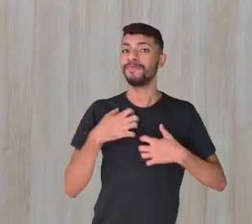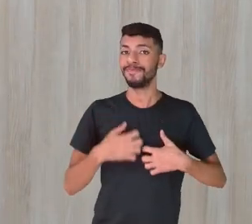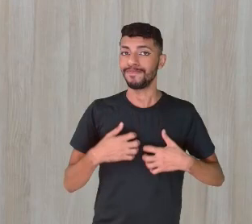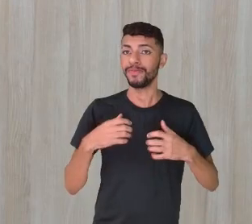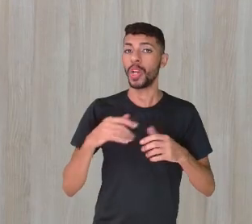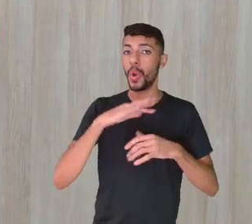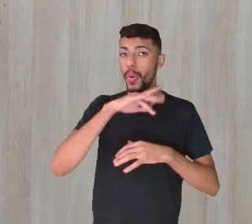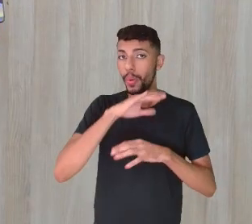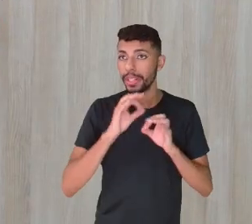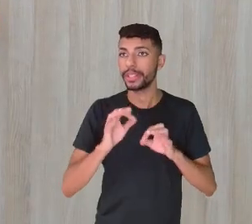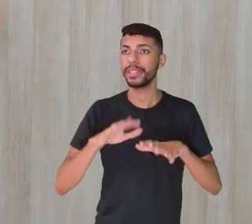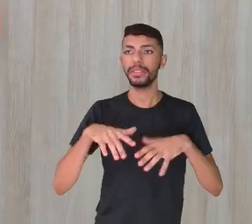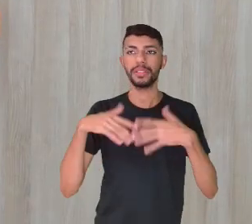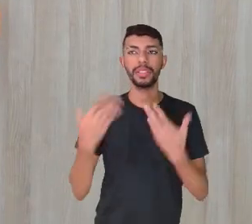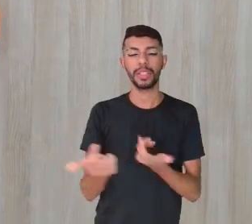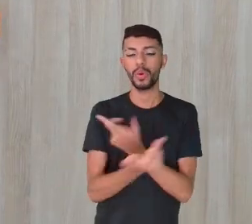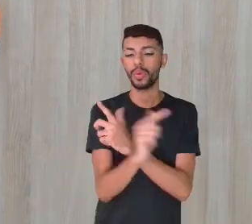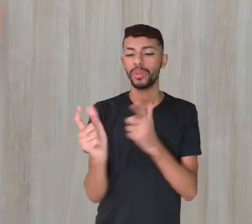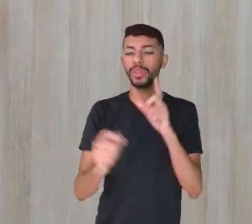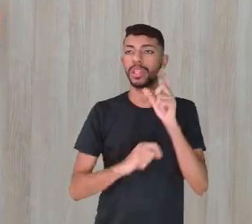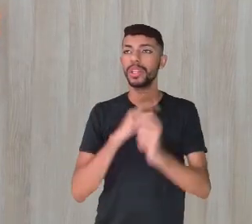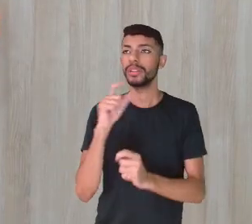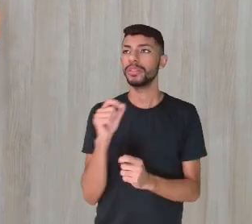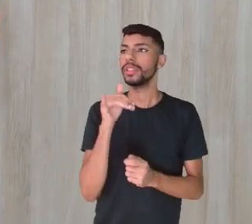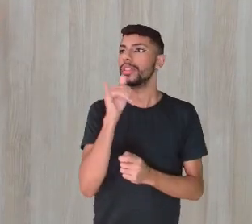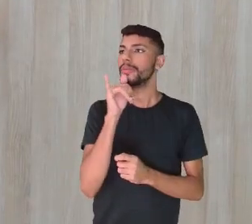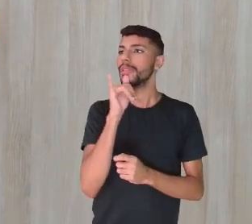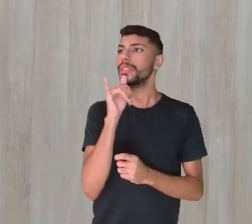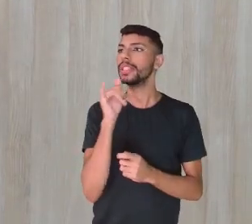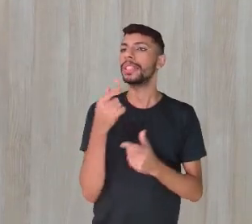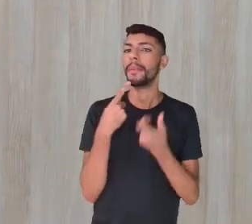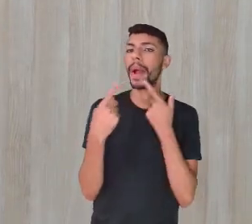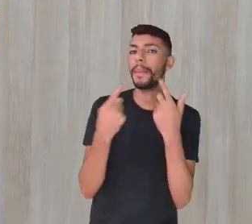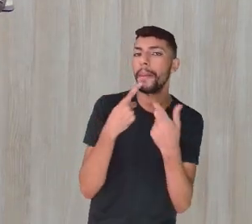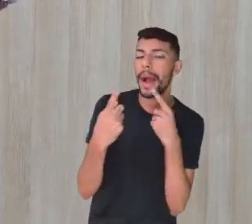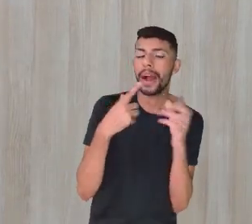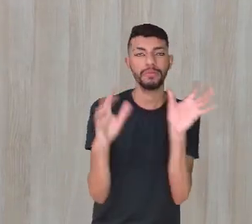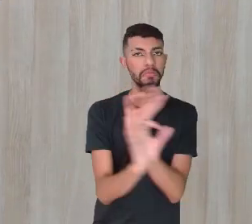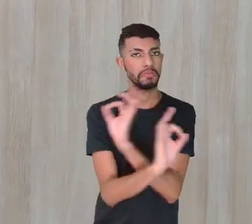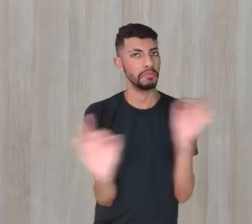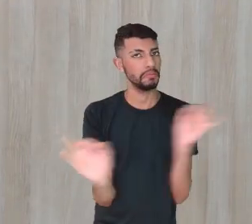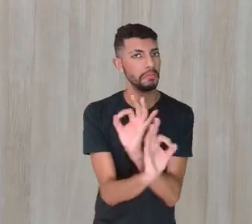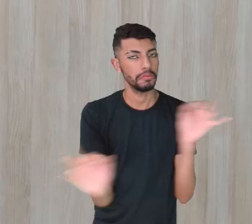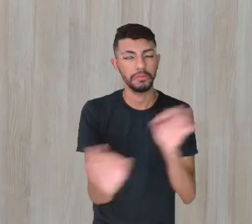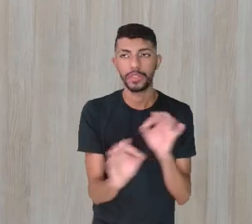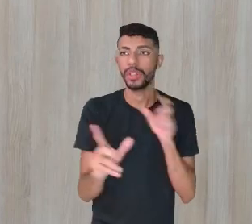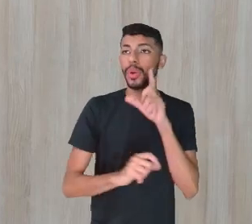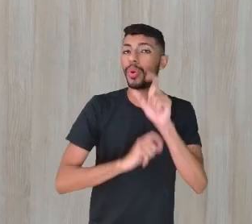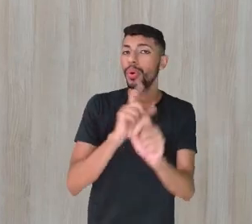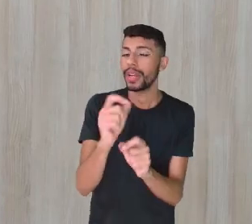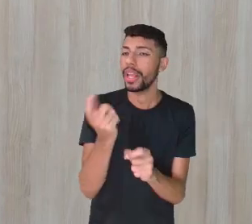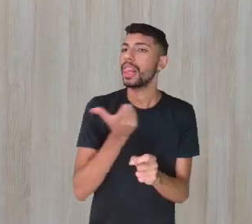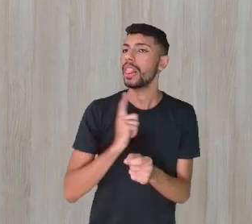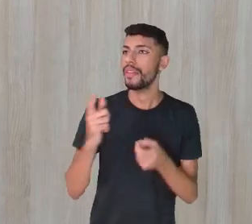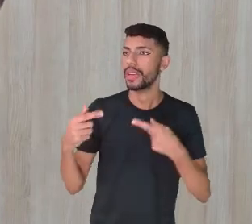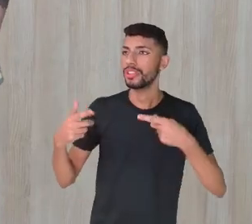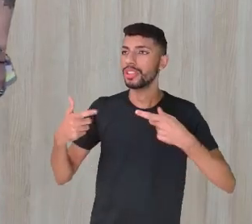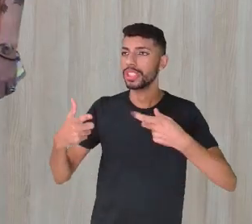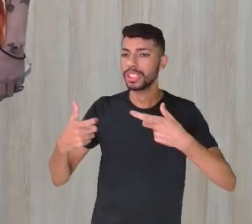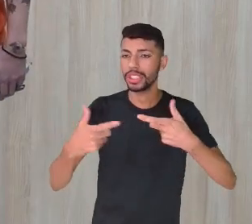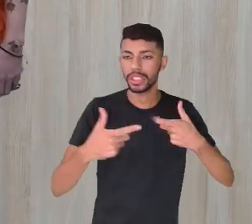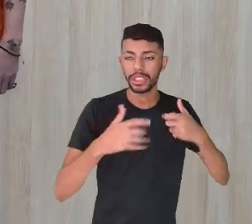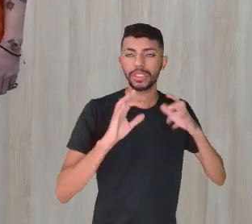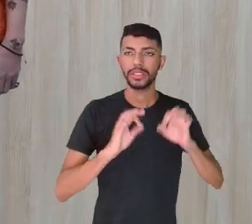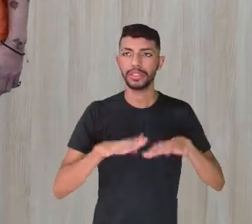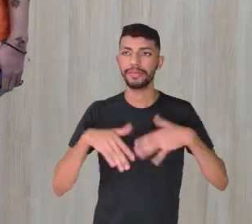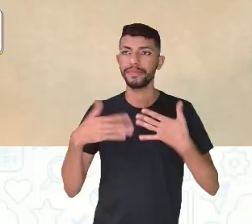né? Então, não teve diálogo, não teve nada. Começou a ter confrontos armados. E